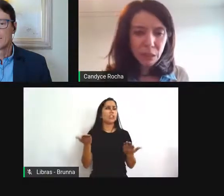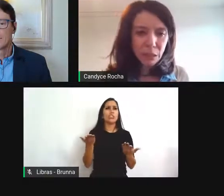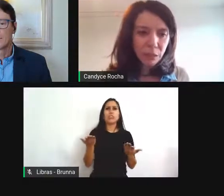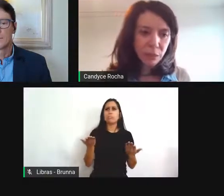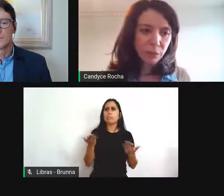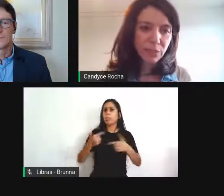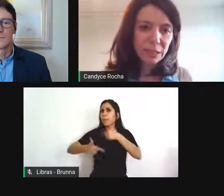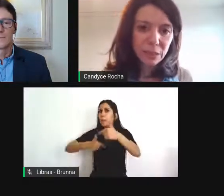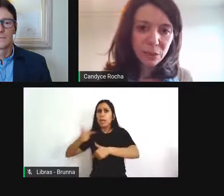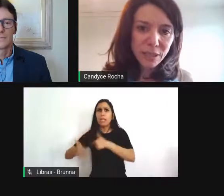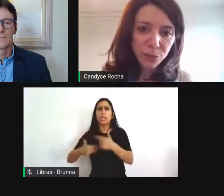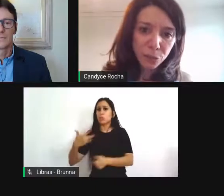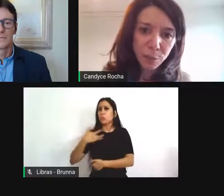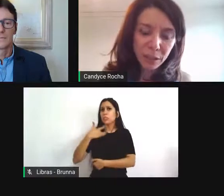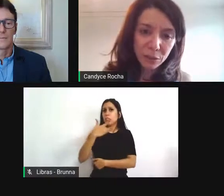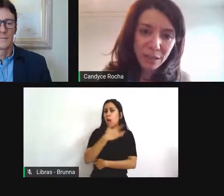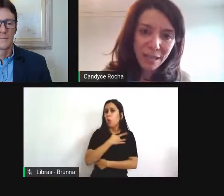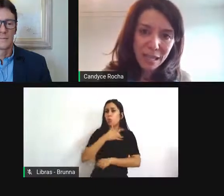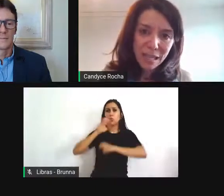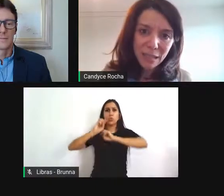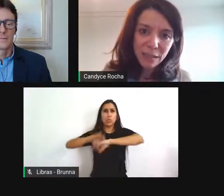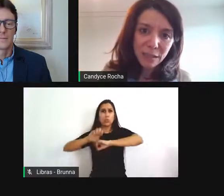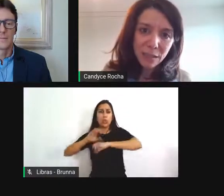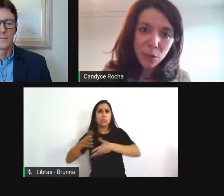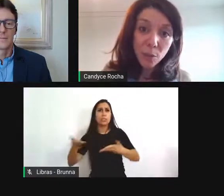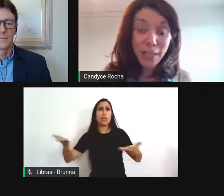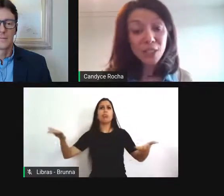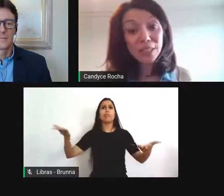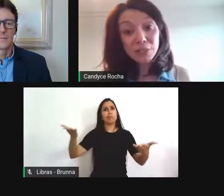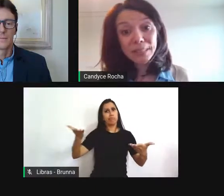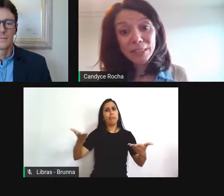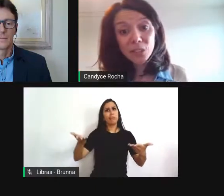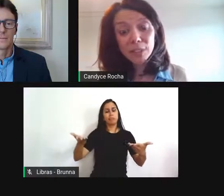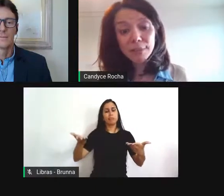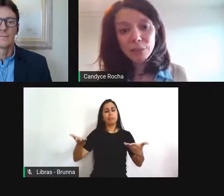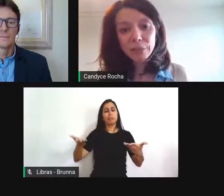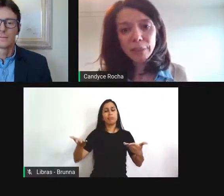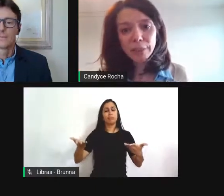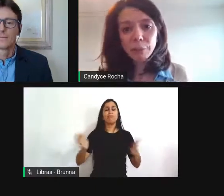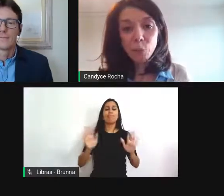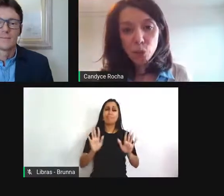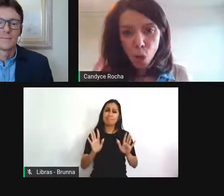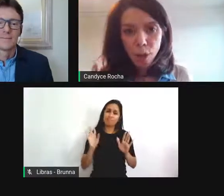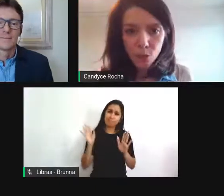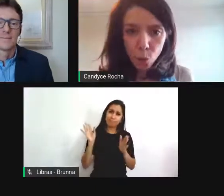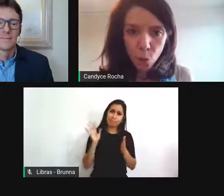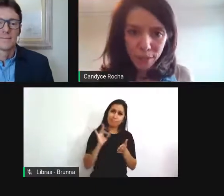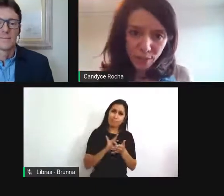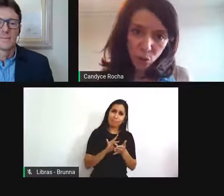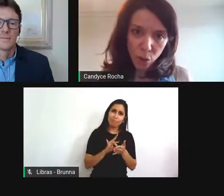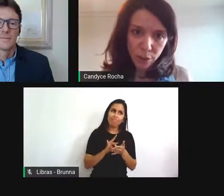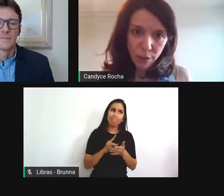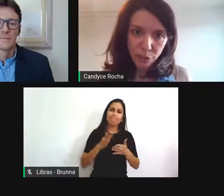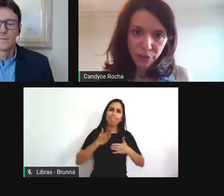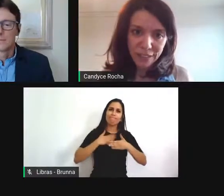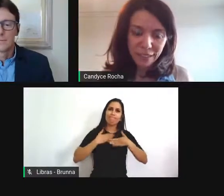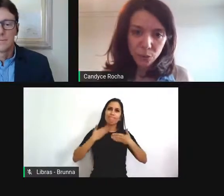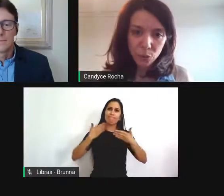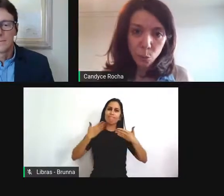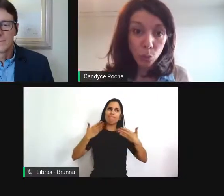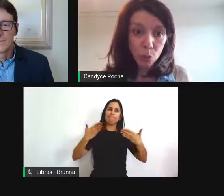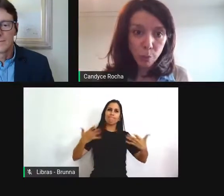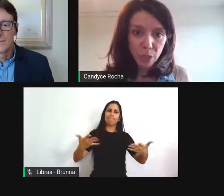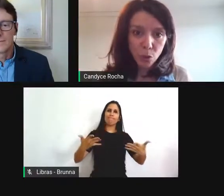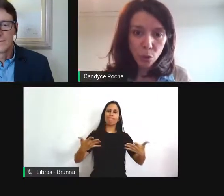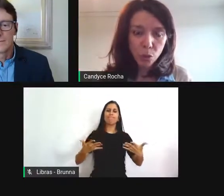isso que é o verdadeiro desenvolvimento, né? Então, mas que, na verdade, choques como esse choque que foi